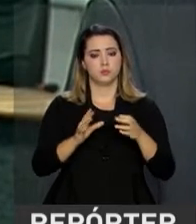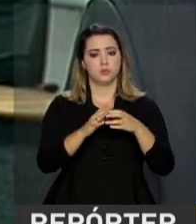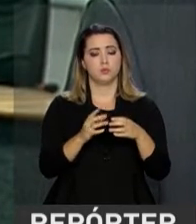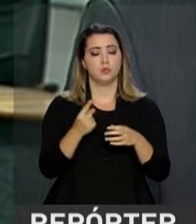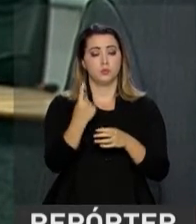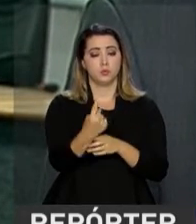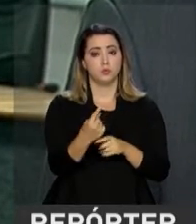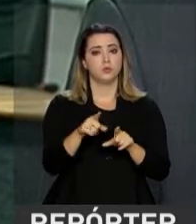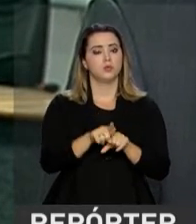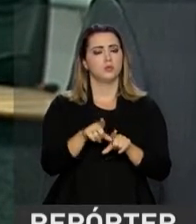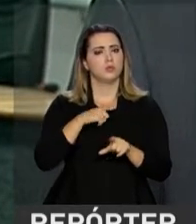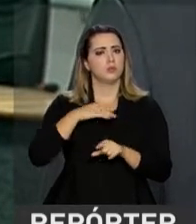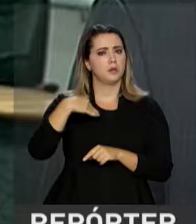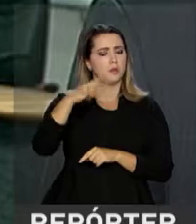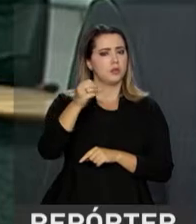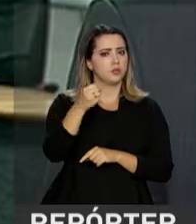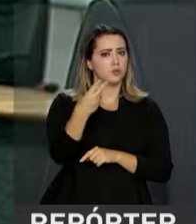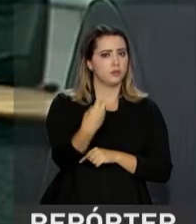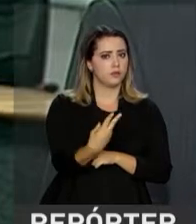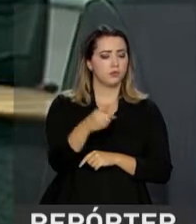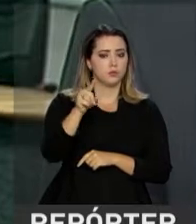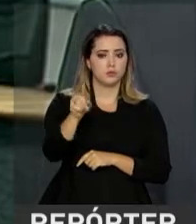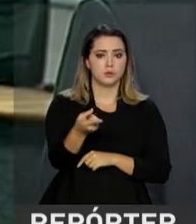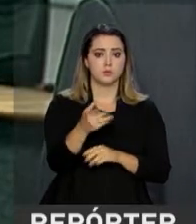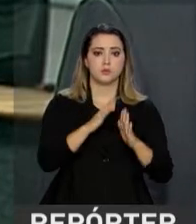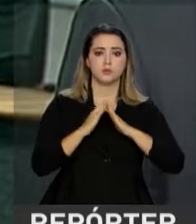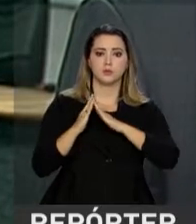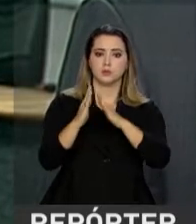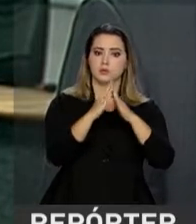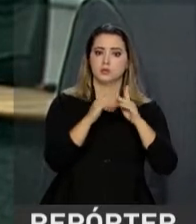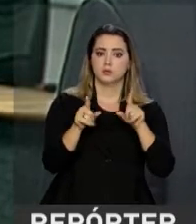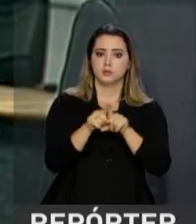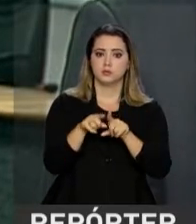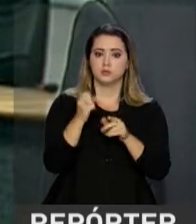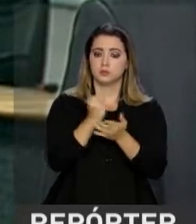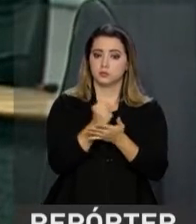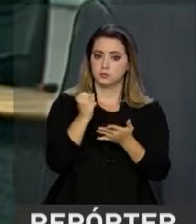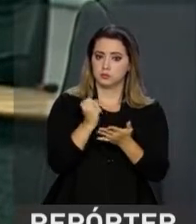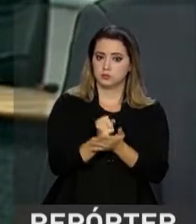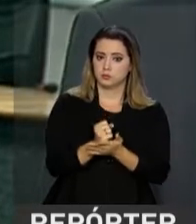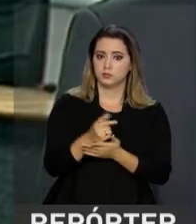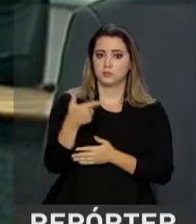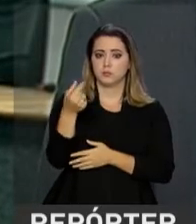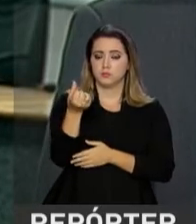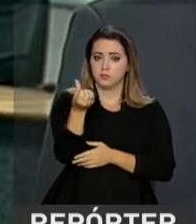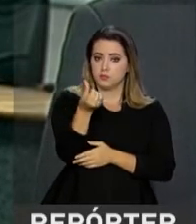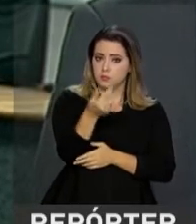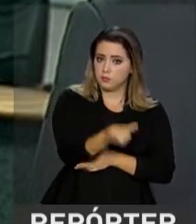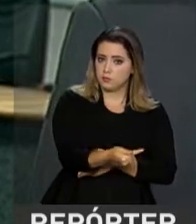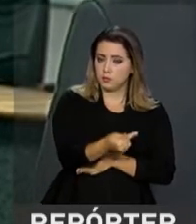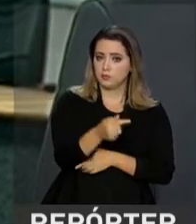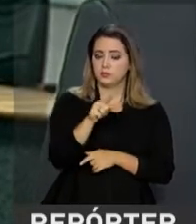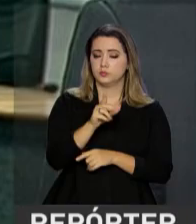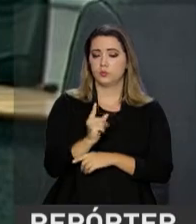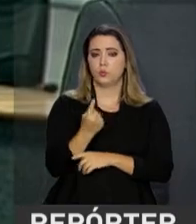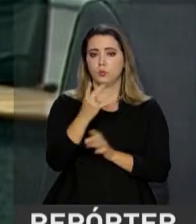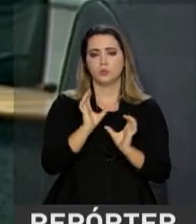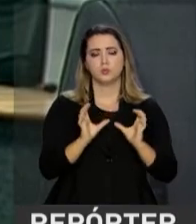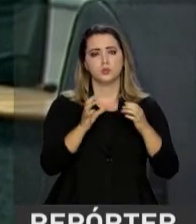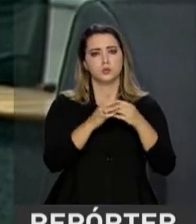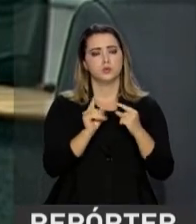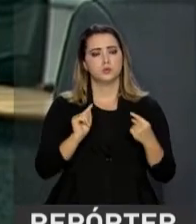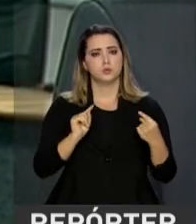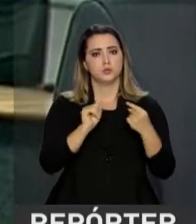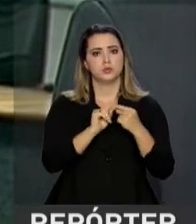vida conta com 92 mil e 300 unidades habitacionais contratadas em 2017 a faixa uma direcionada